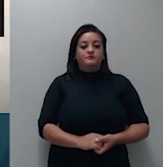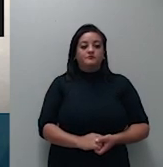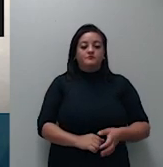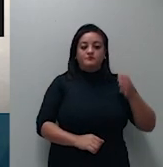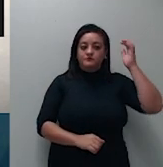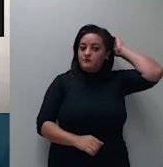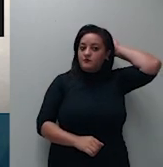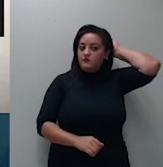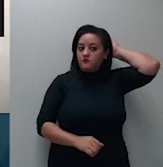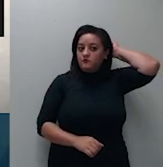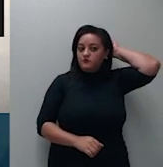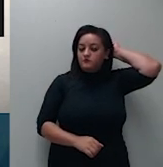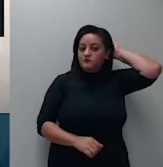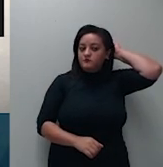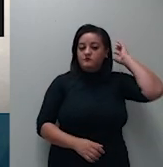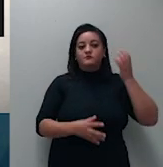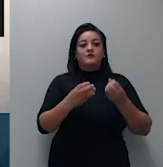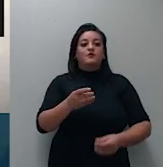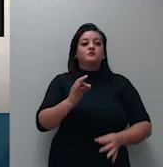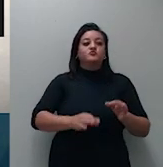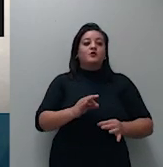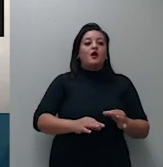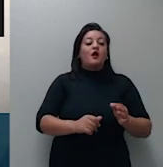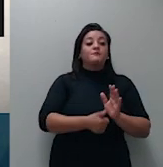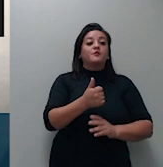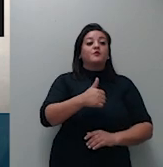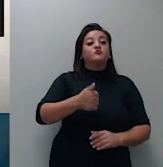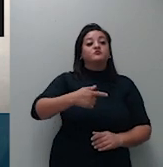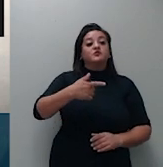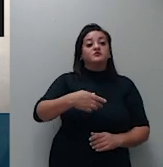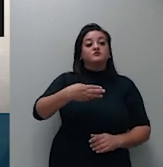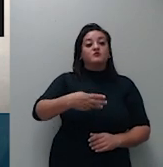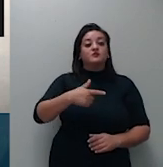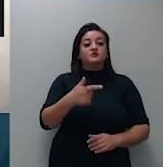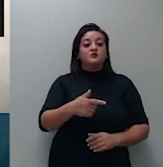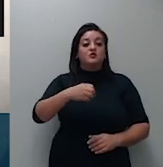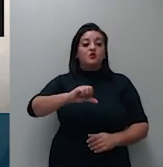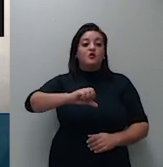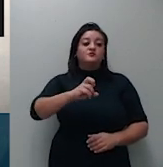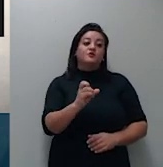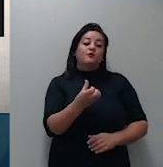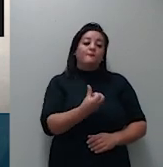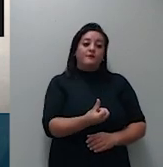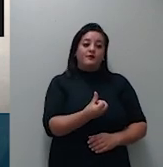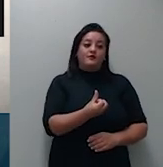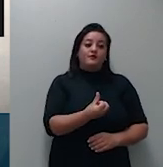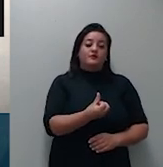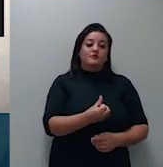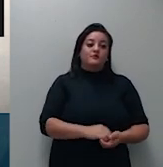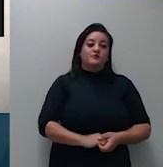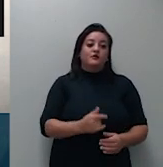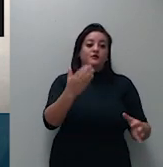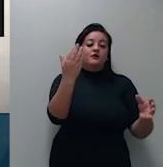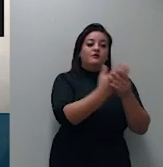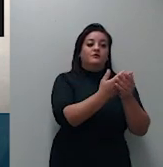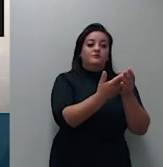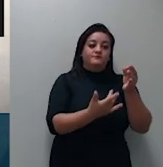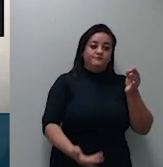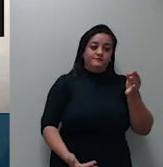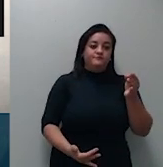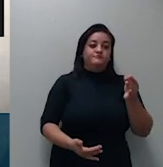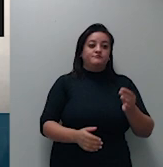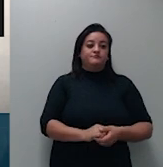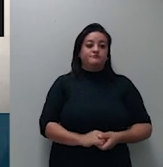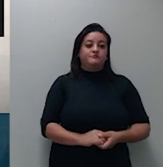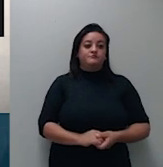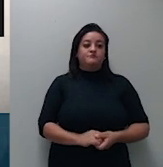aliás Vamos jogar primeiro o um 747 956 que é embargos de